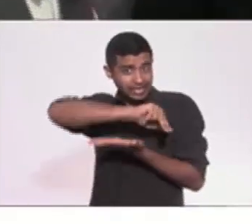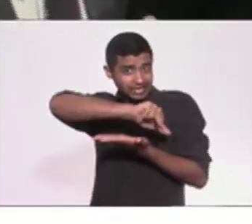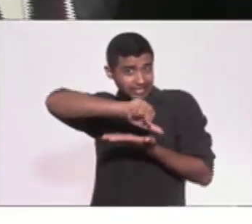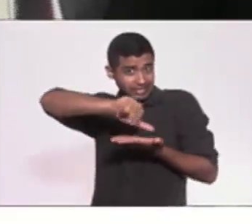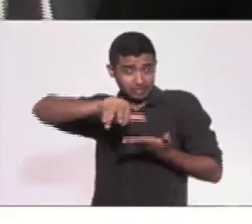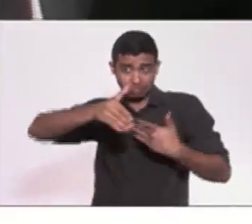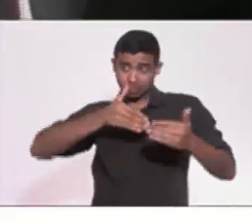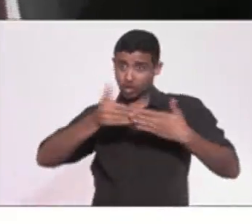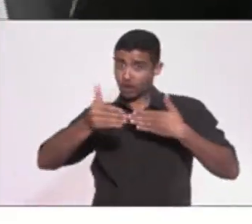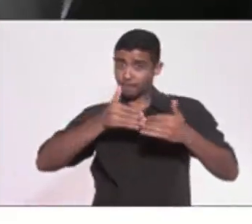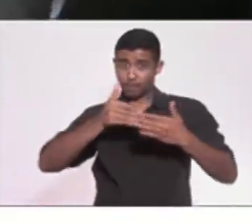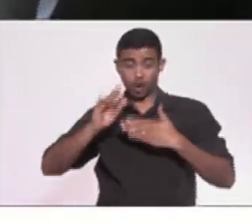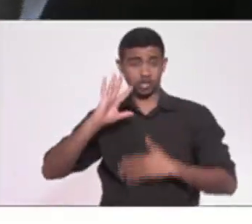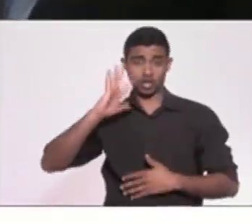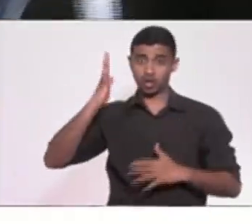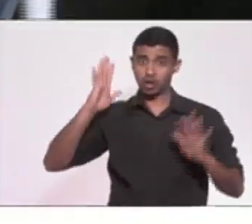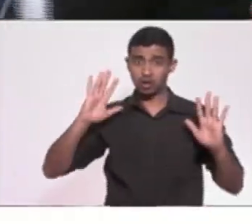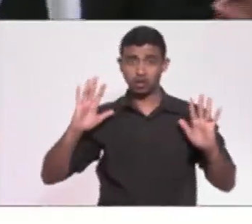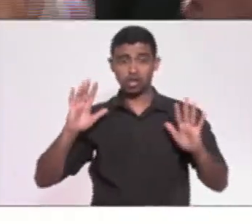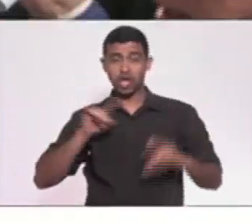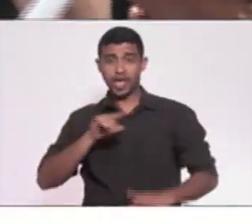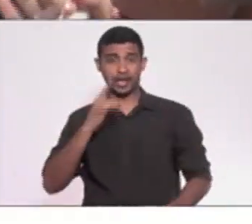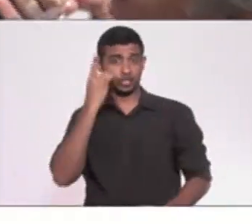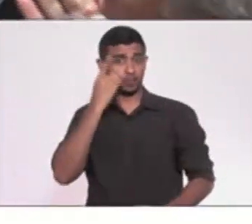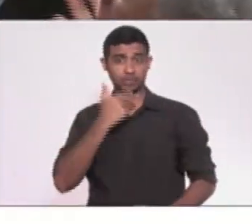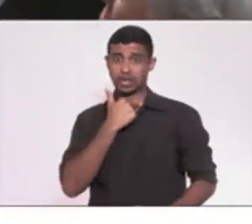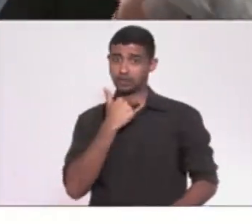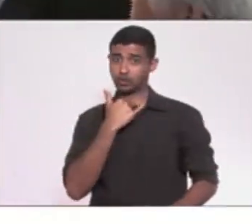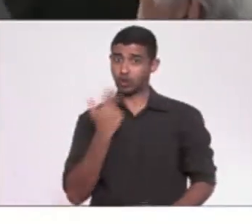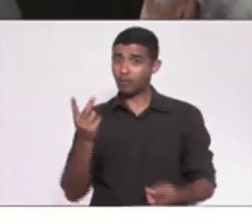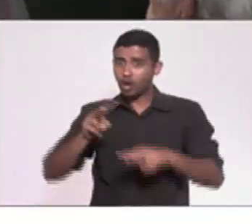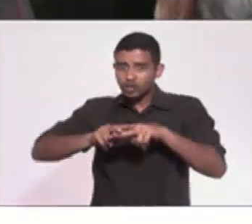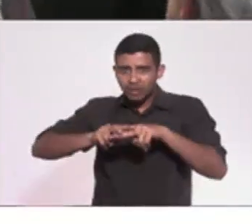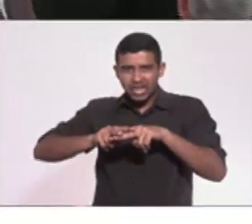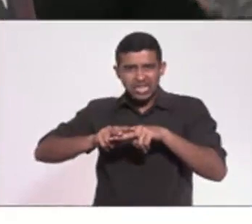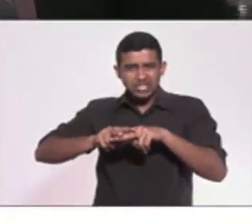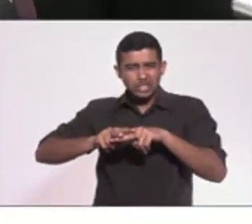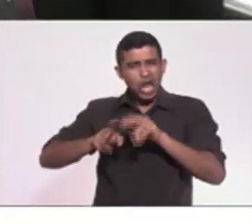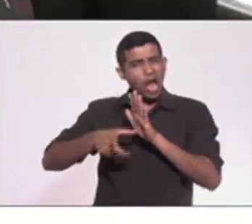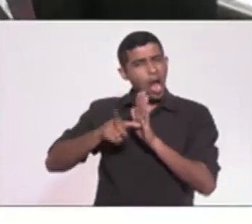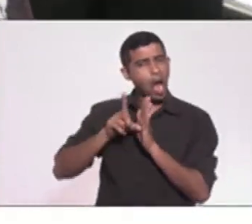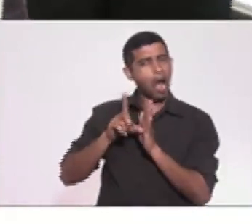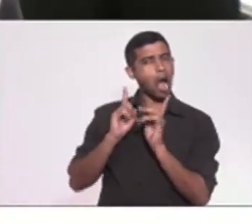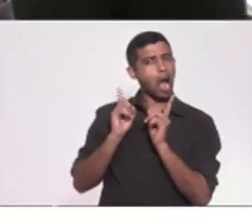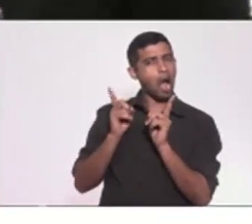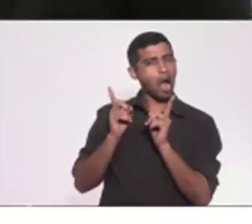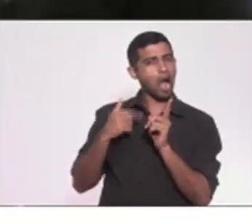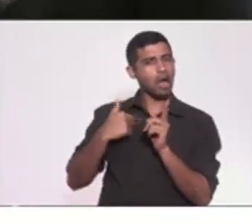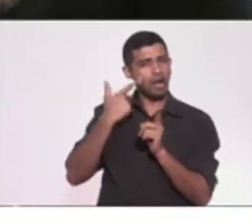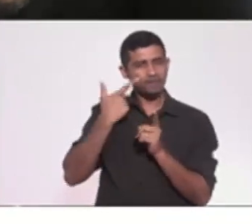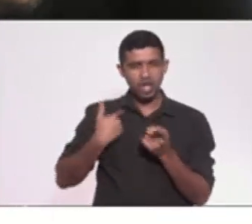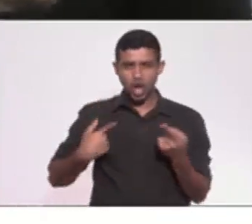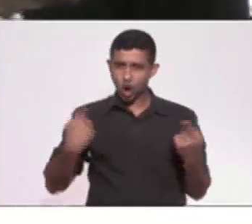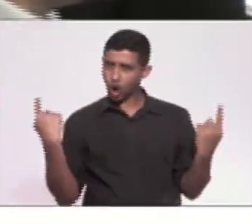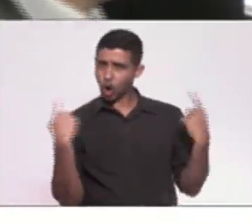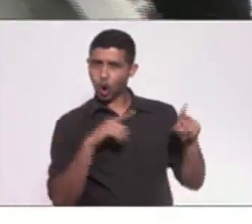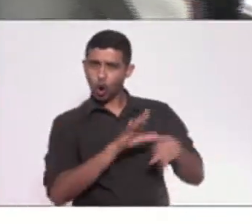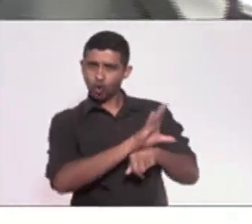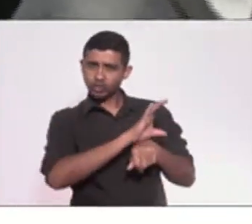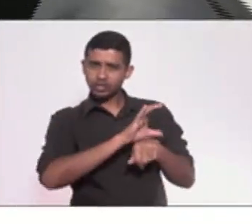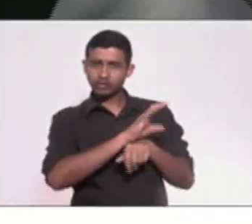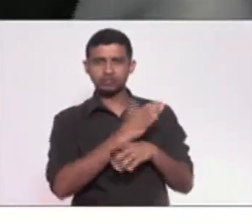outra situação, os deputados não podem ser presos preventivamente, porque isto fere o dispositivo constitucional,